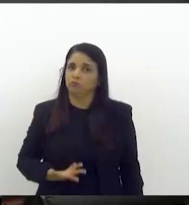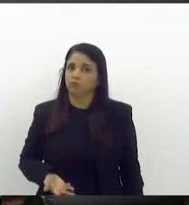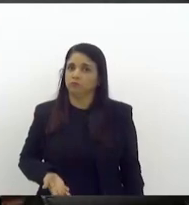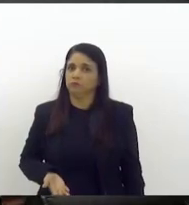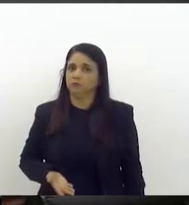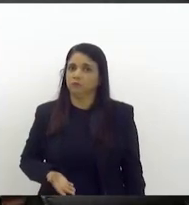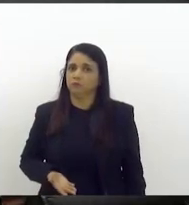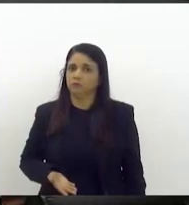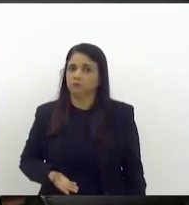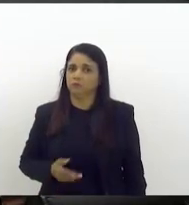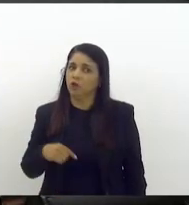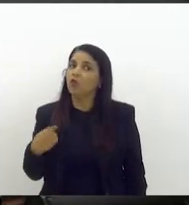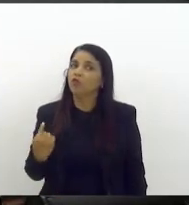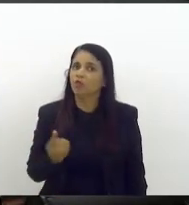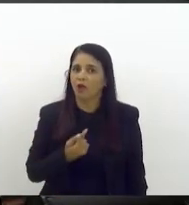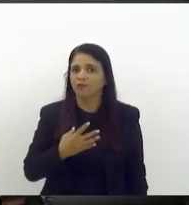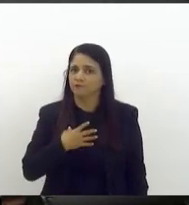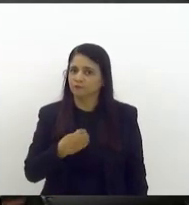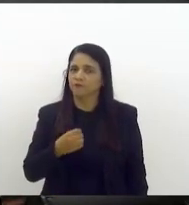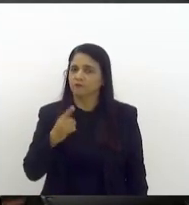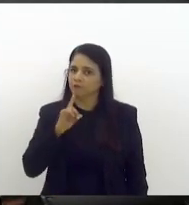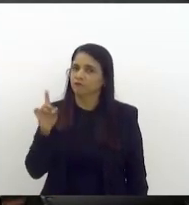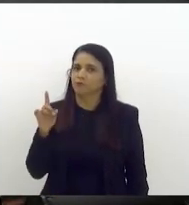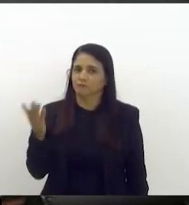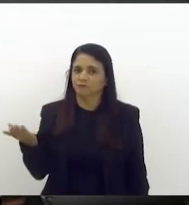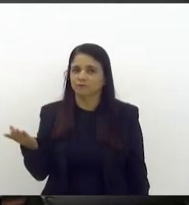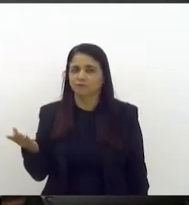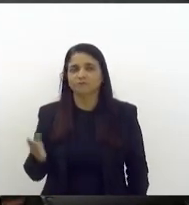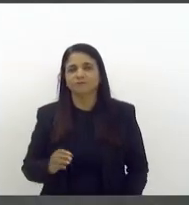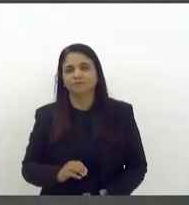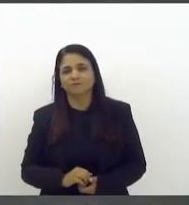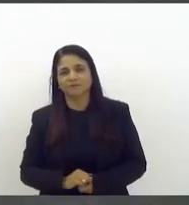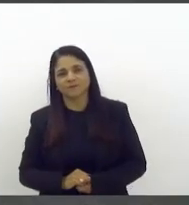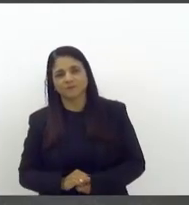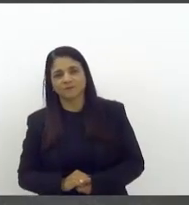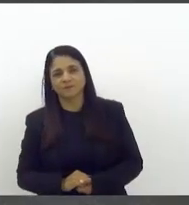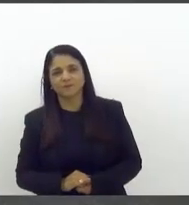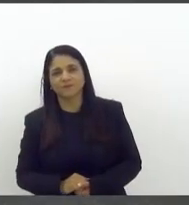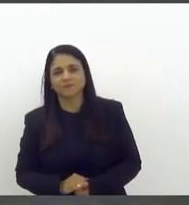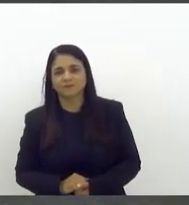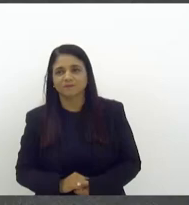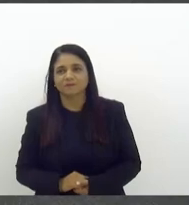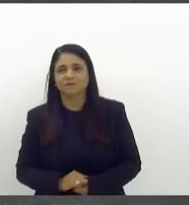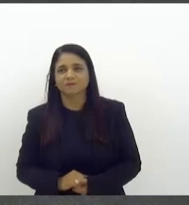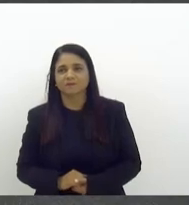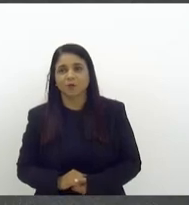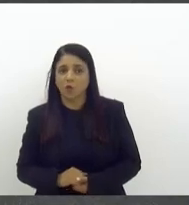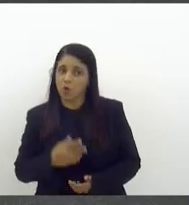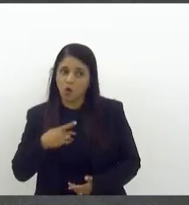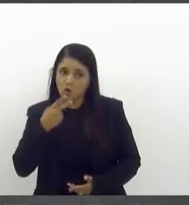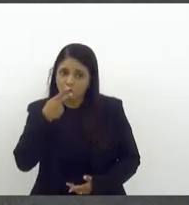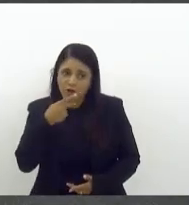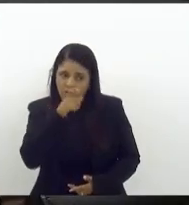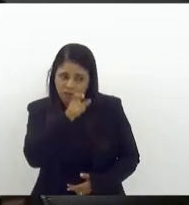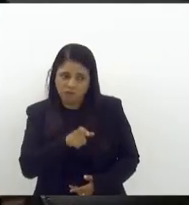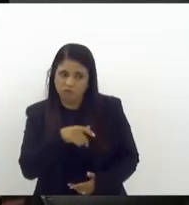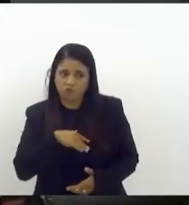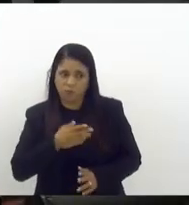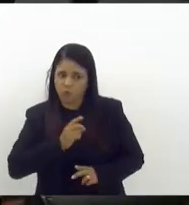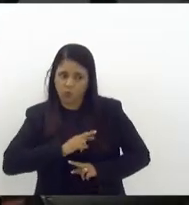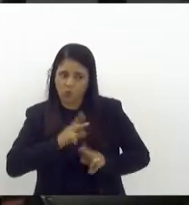nós somos Eu não disse eu não disse que o senhor não é